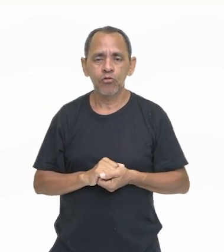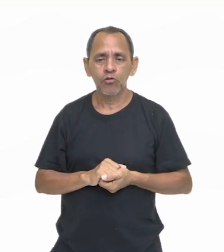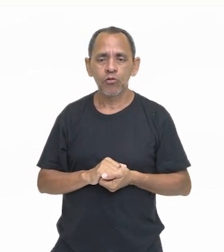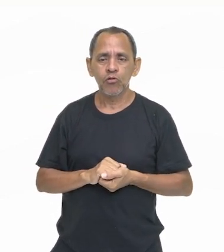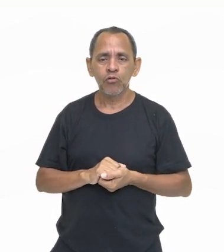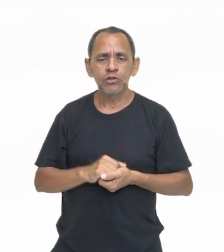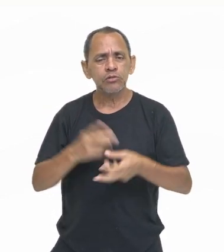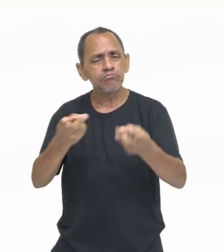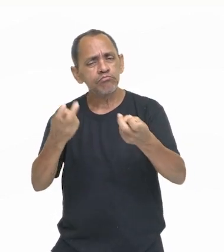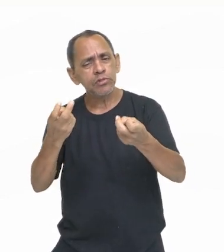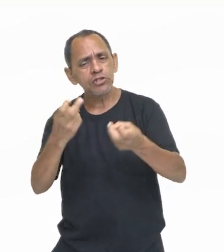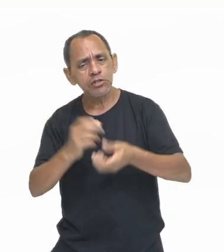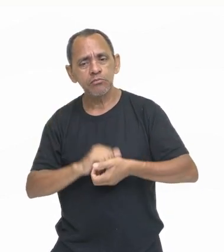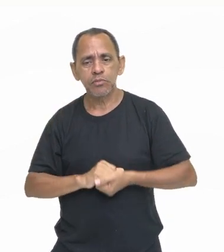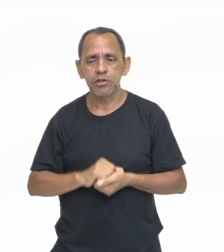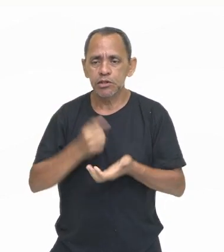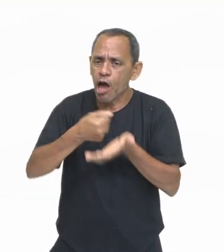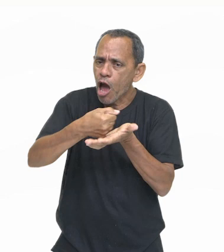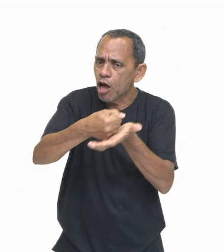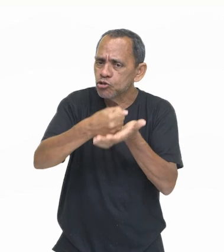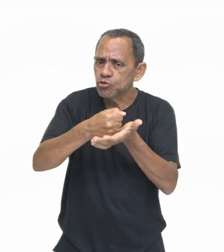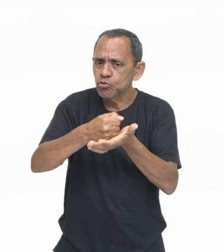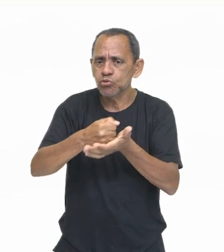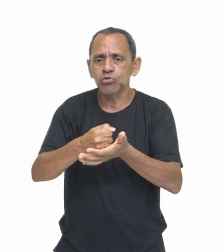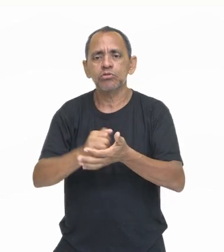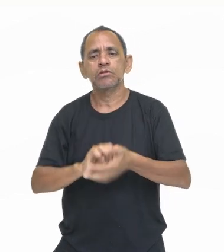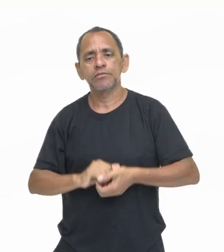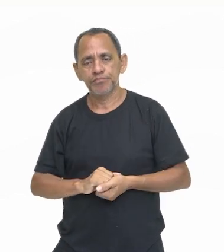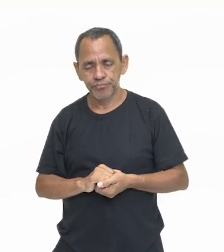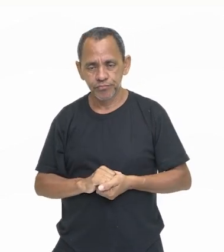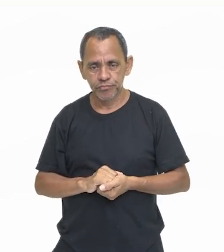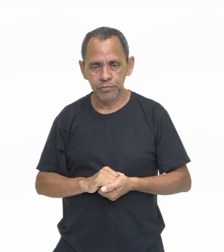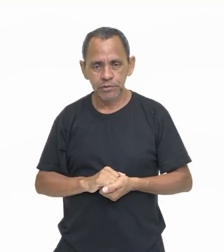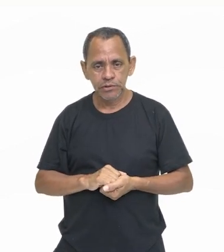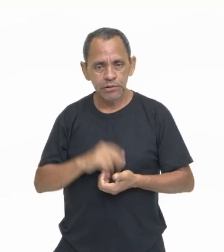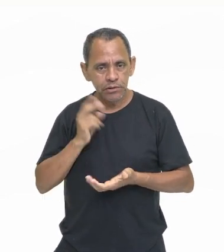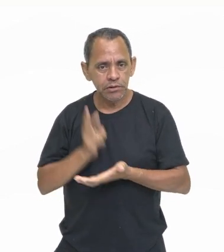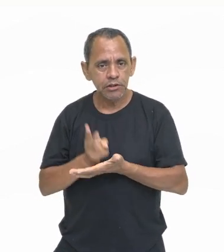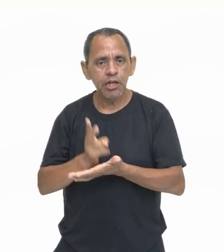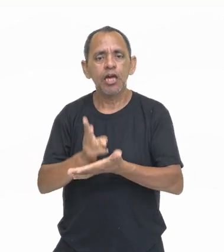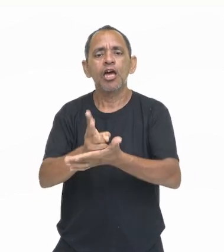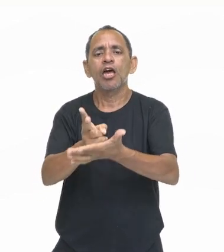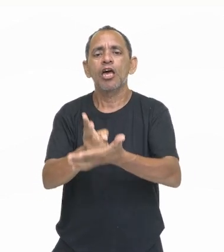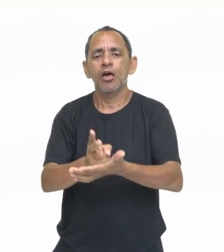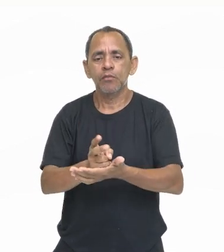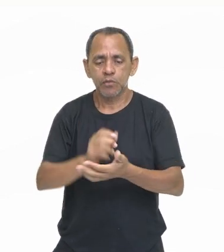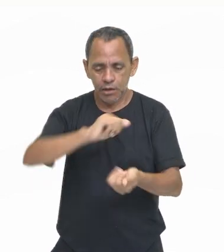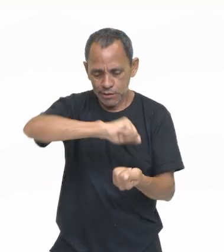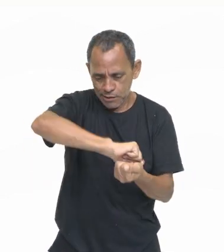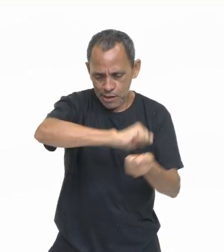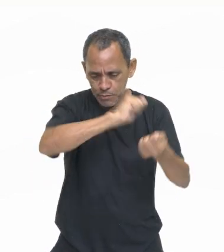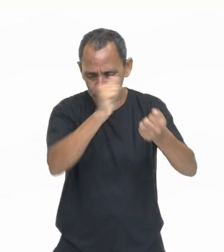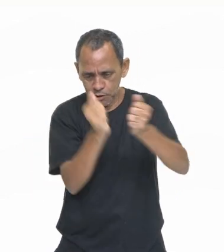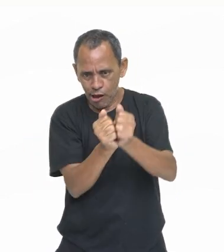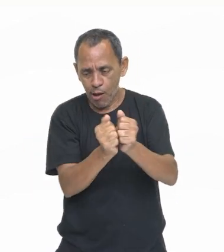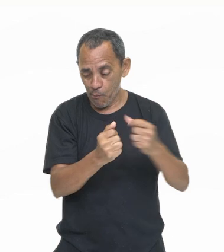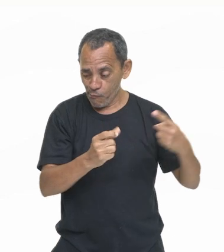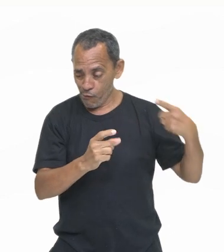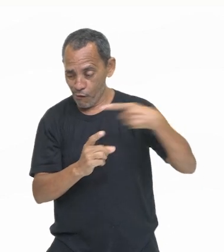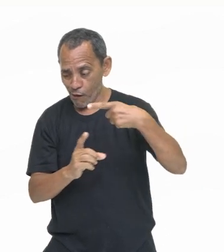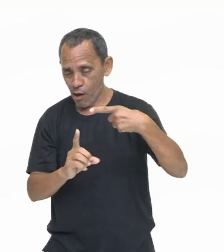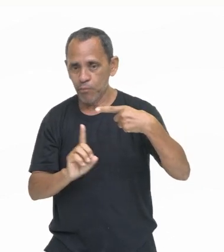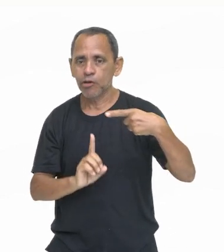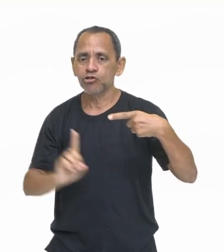ó. Na tabela de conversão, sempre que eu quero transformar para uma unidade que está à minha direita, nós vamos